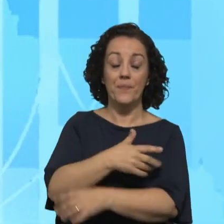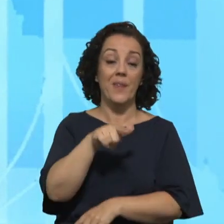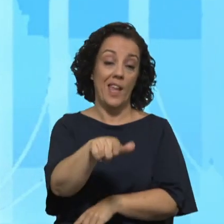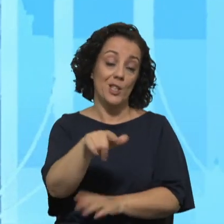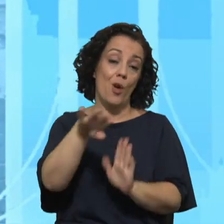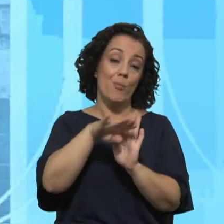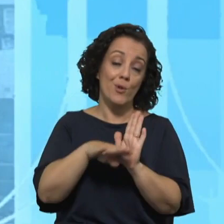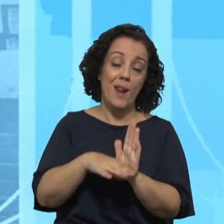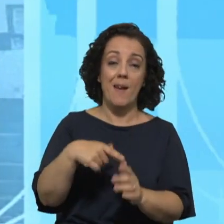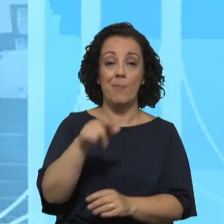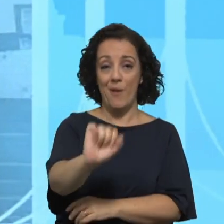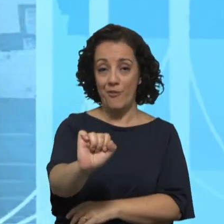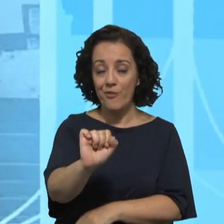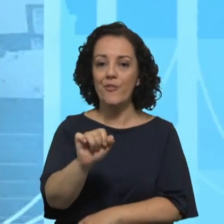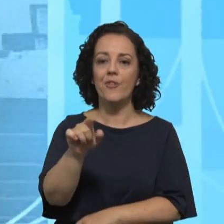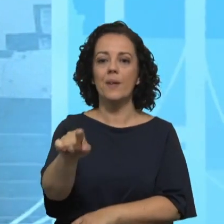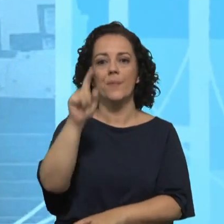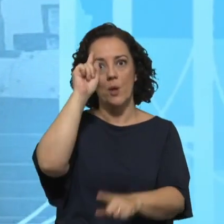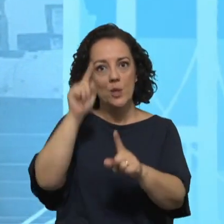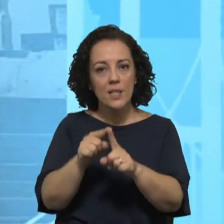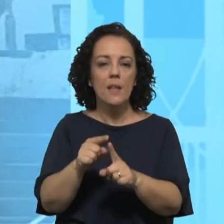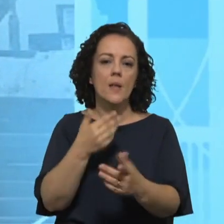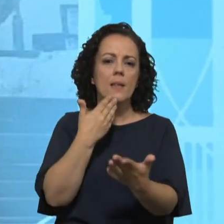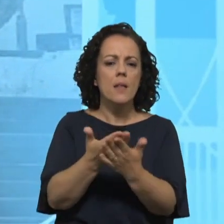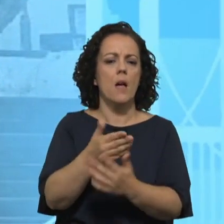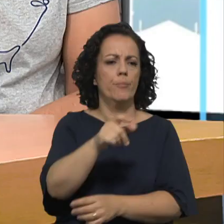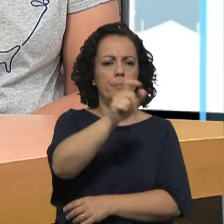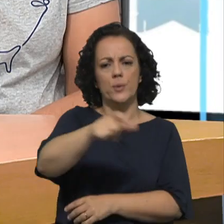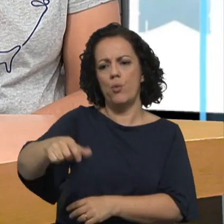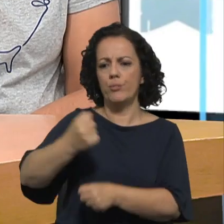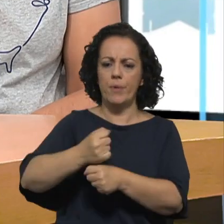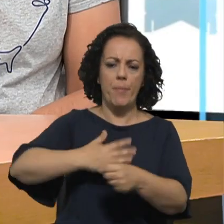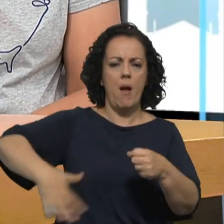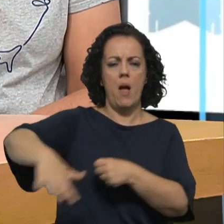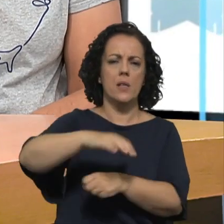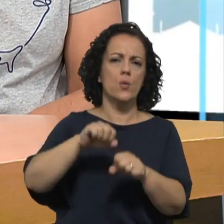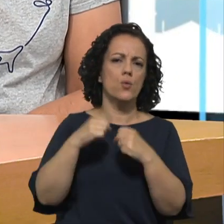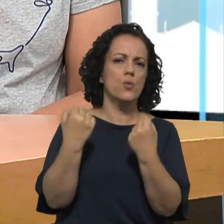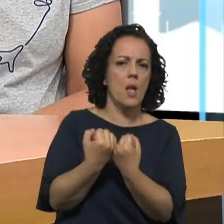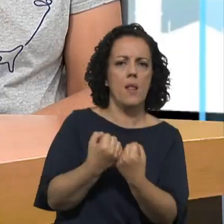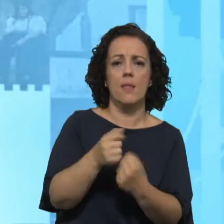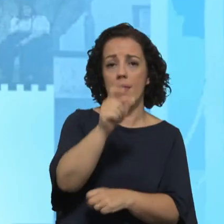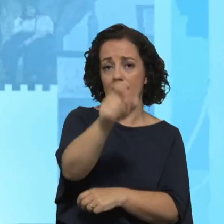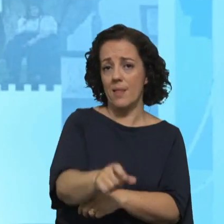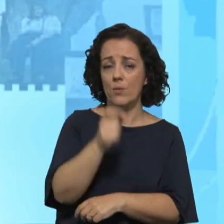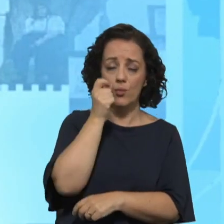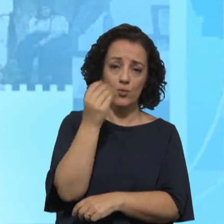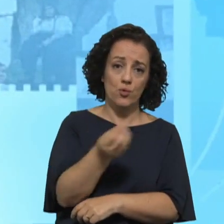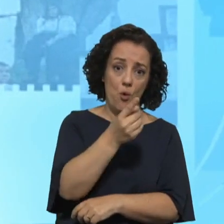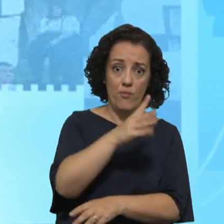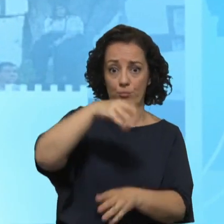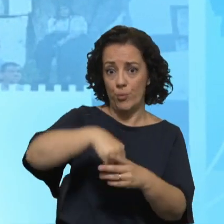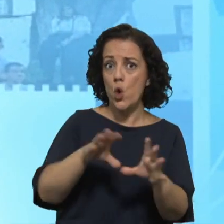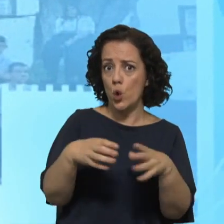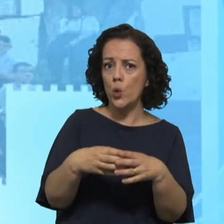pretendeu capacitar agentes, não é, ativos na sociedade. O Ruben Dias integra um destes grupos.